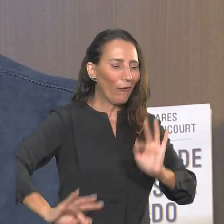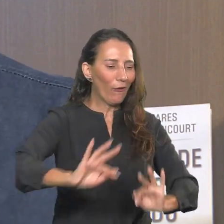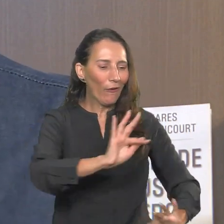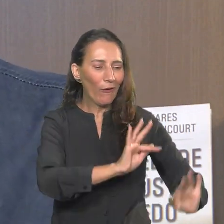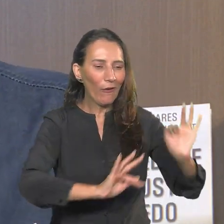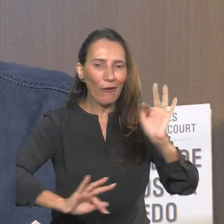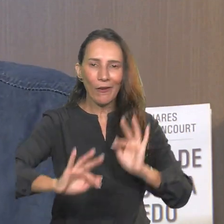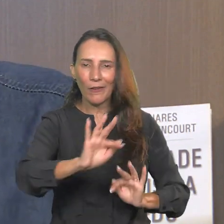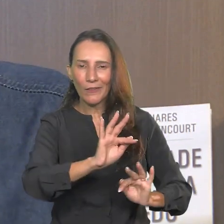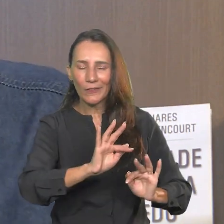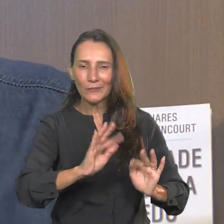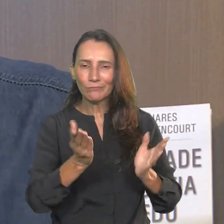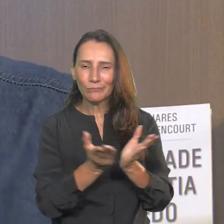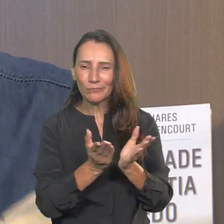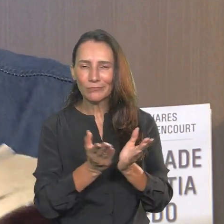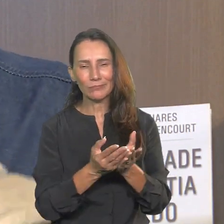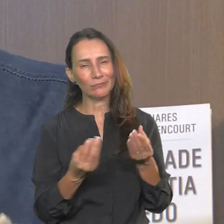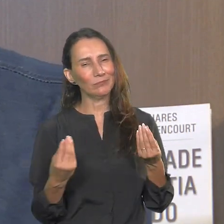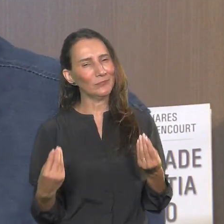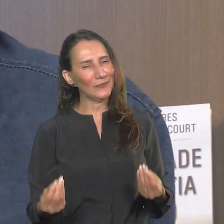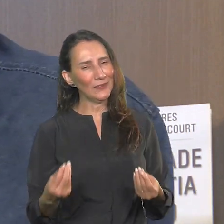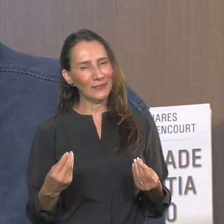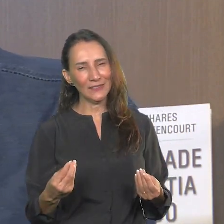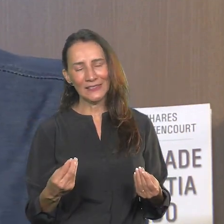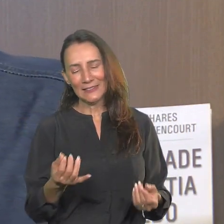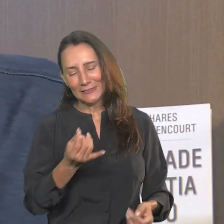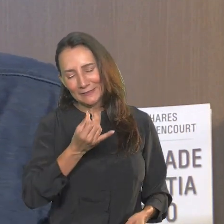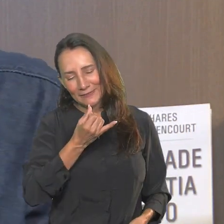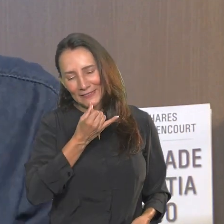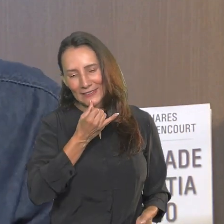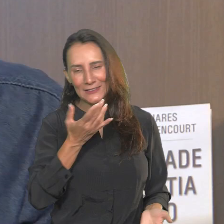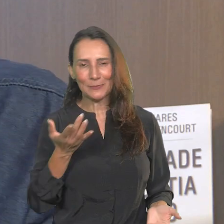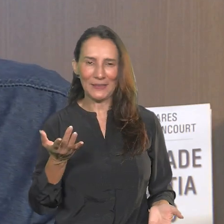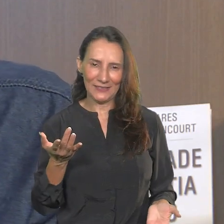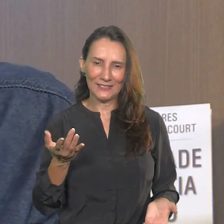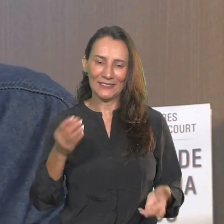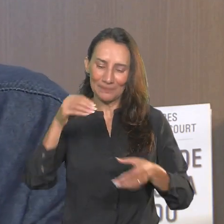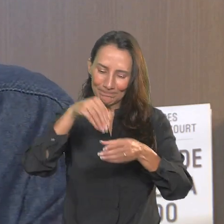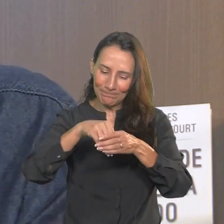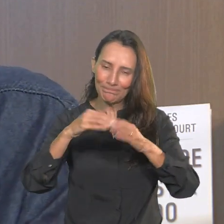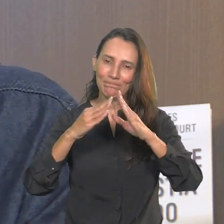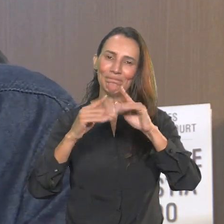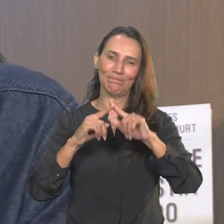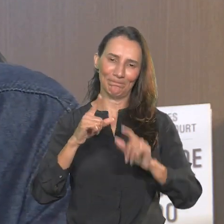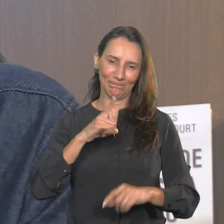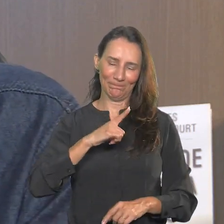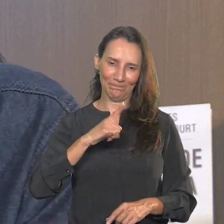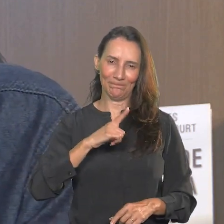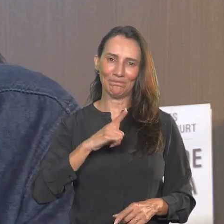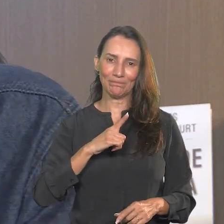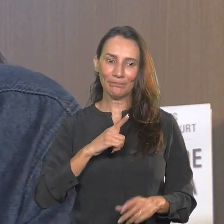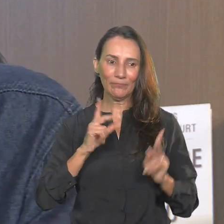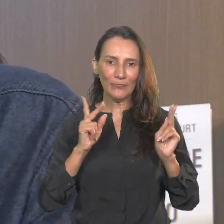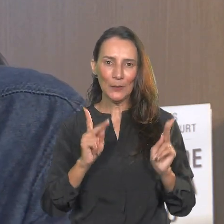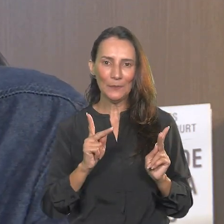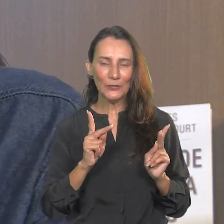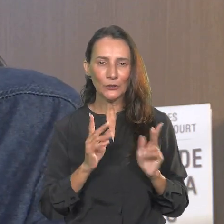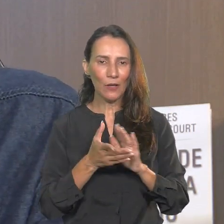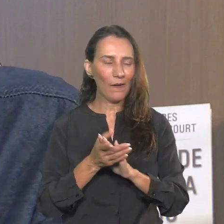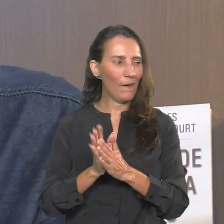gospel, fuxico evangélico, infelizmente, dentro das igrejas. Olha aqui,